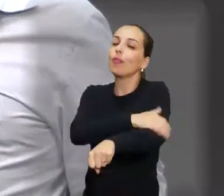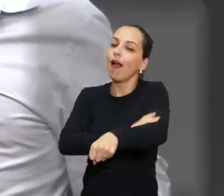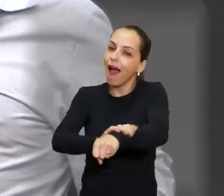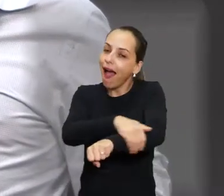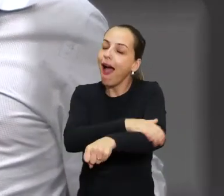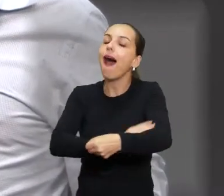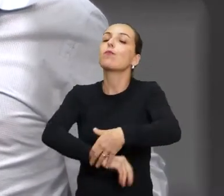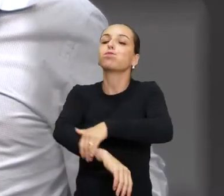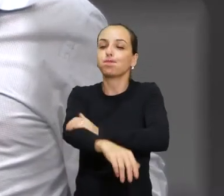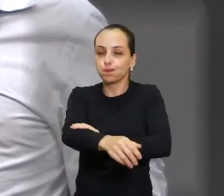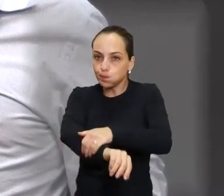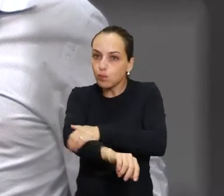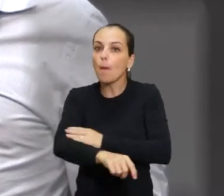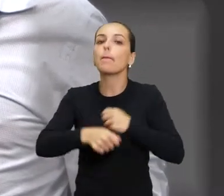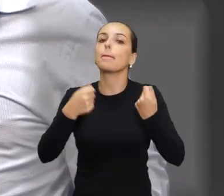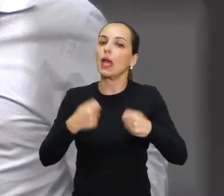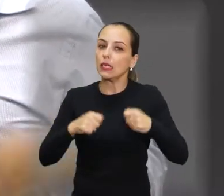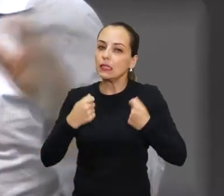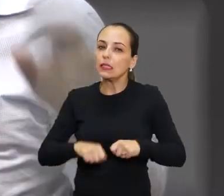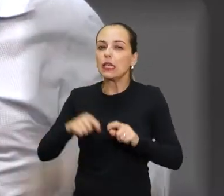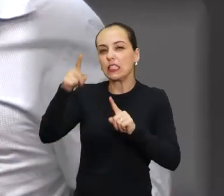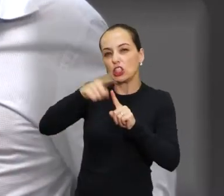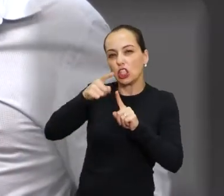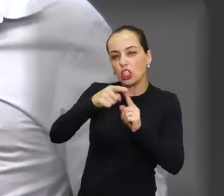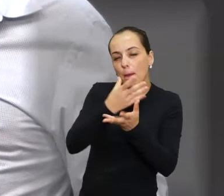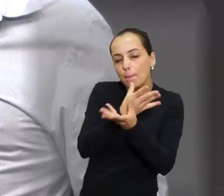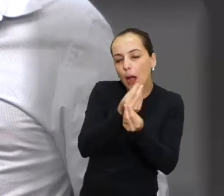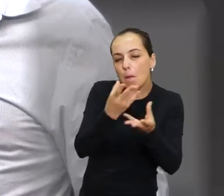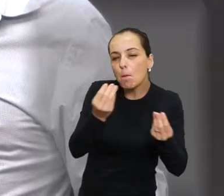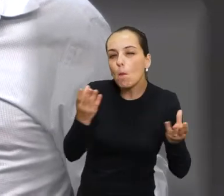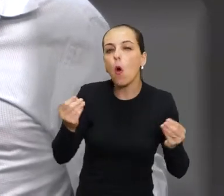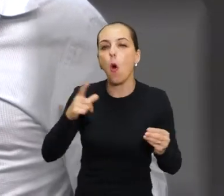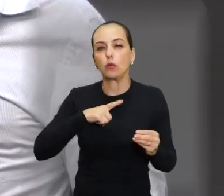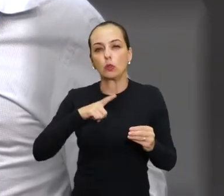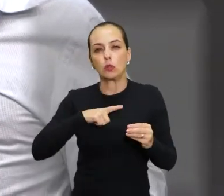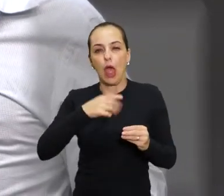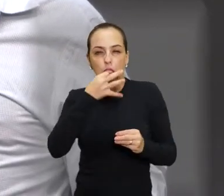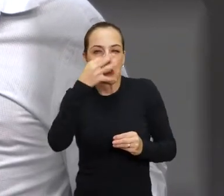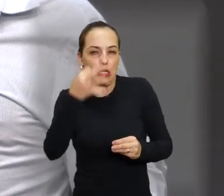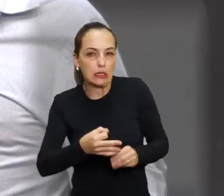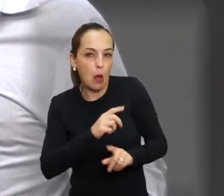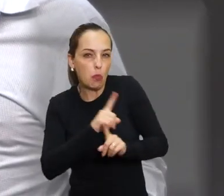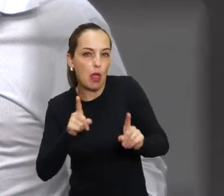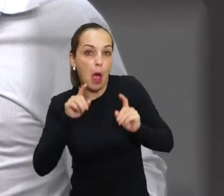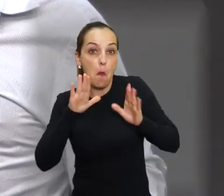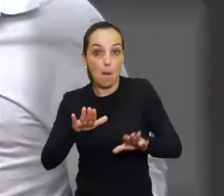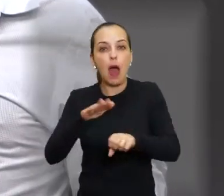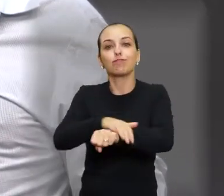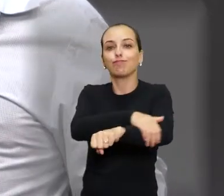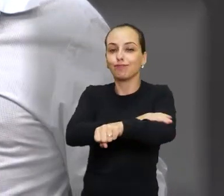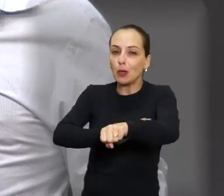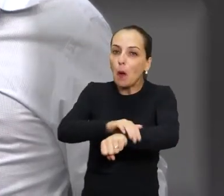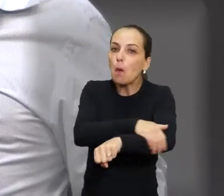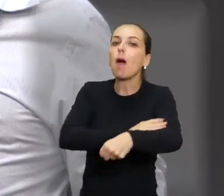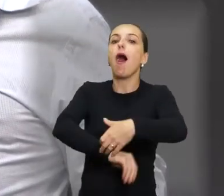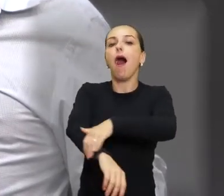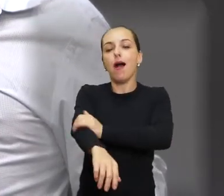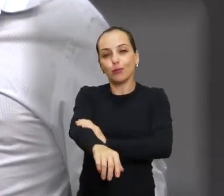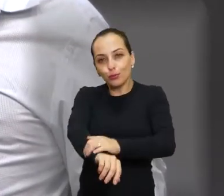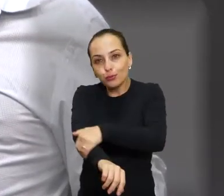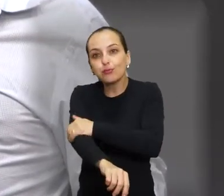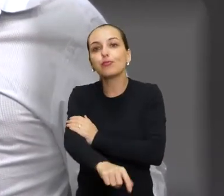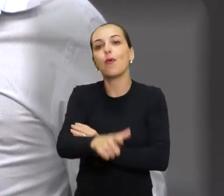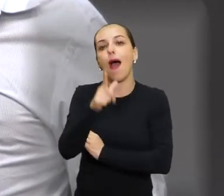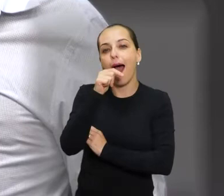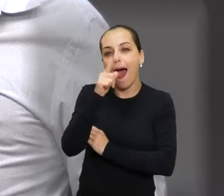a gente precisa hidratar. Tem muitas marcas de hidratante no mercado, não vou indicar nenhuma específica. Então, usar